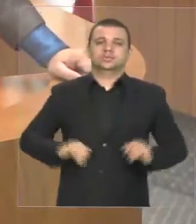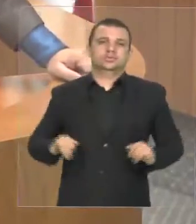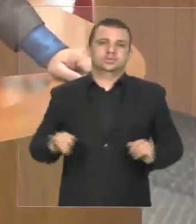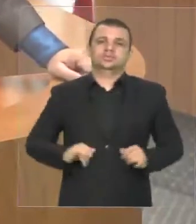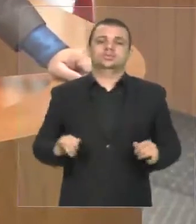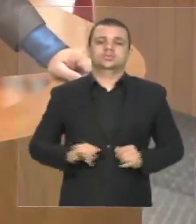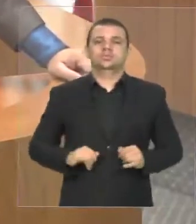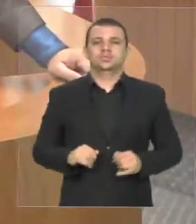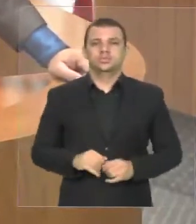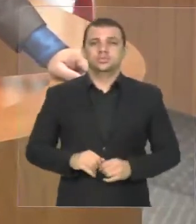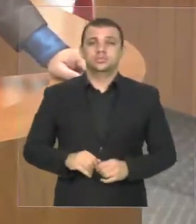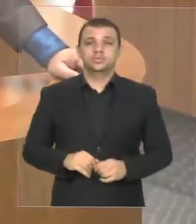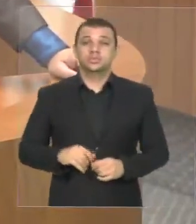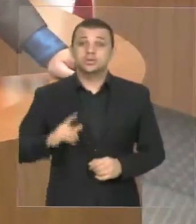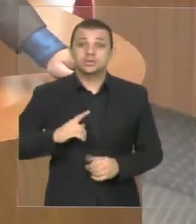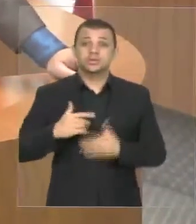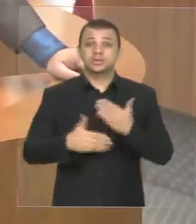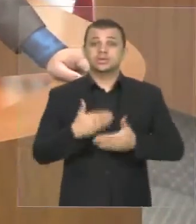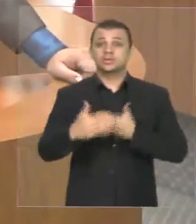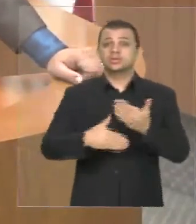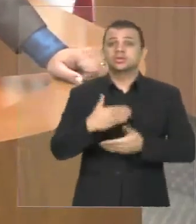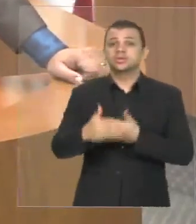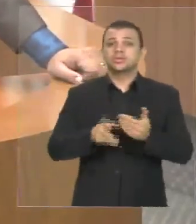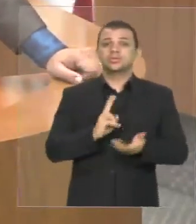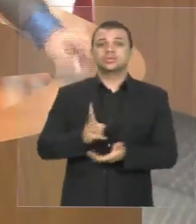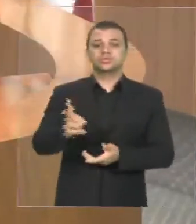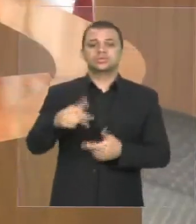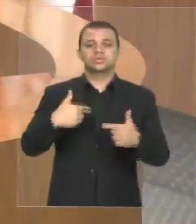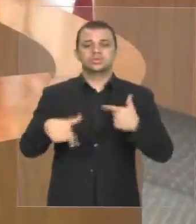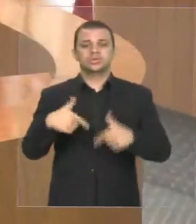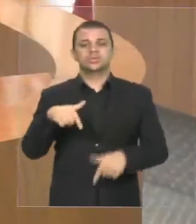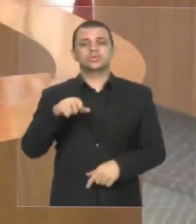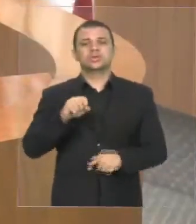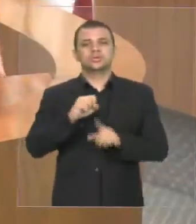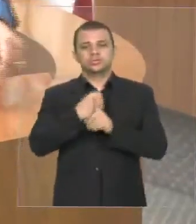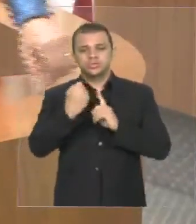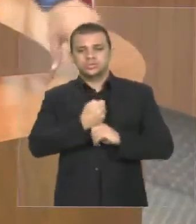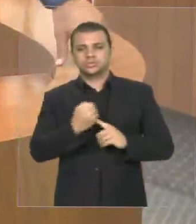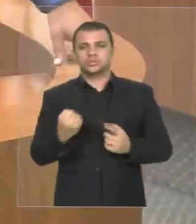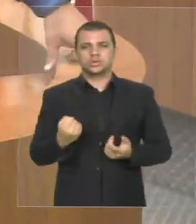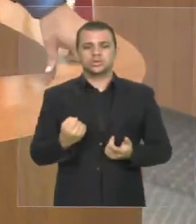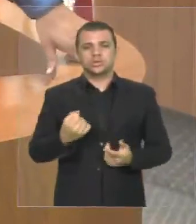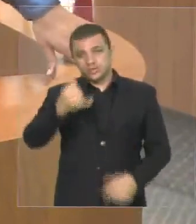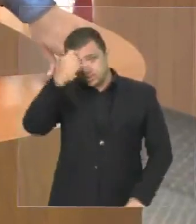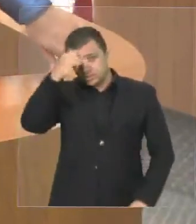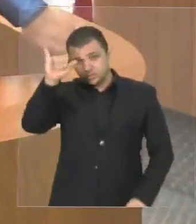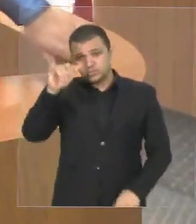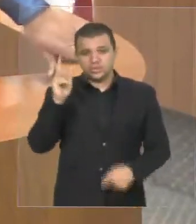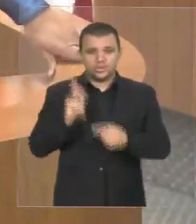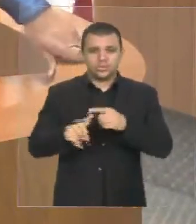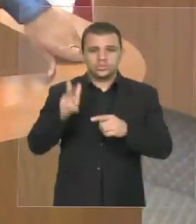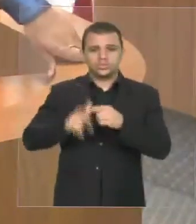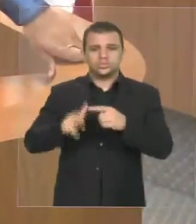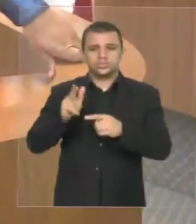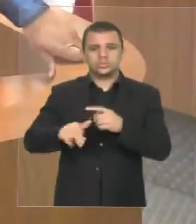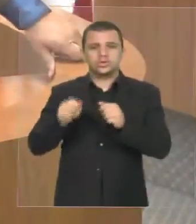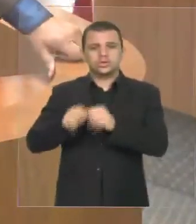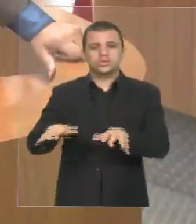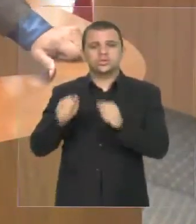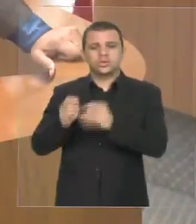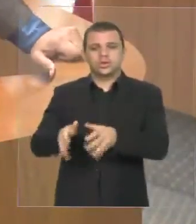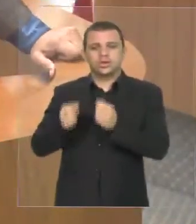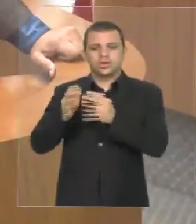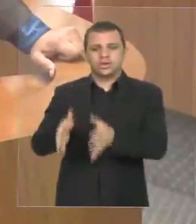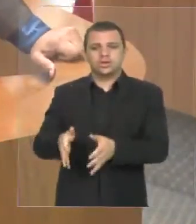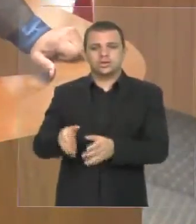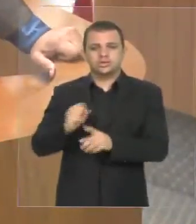Garantir a continuidade dos serviços sociais, sem fazer corte nos gastos sociais. Sem